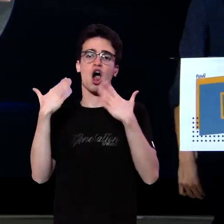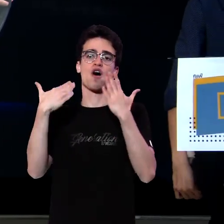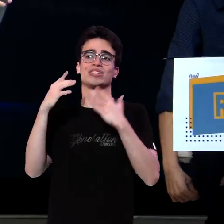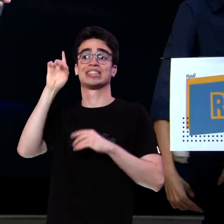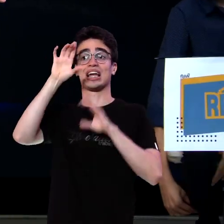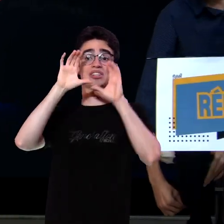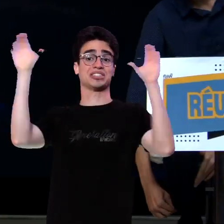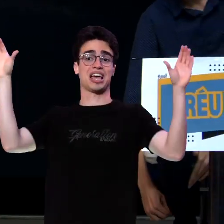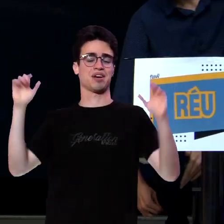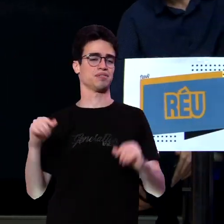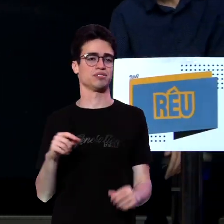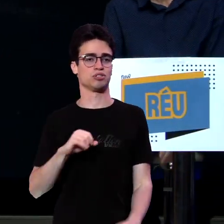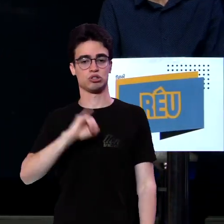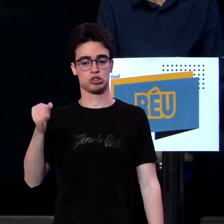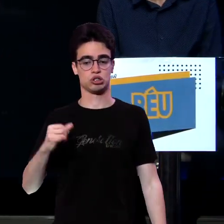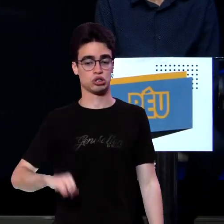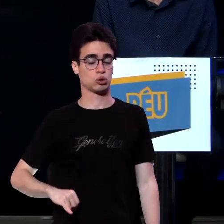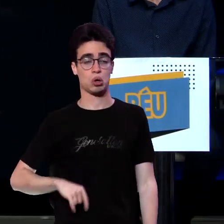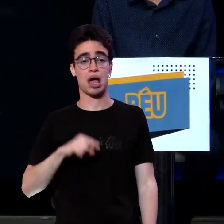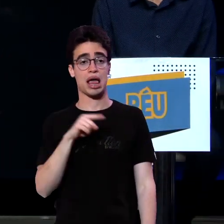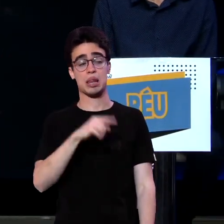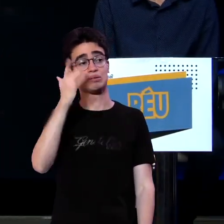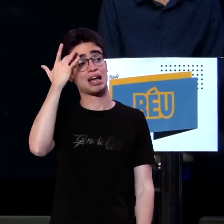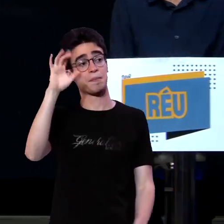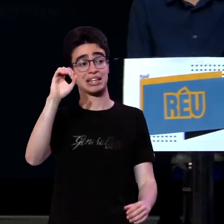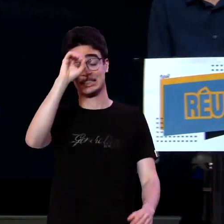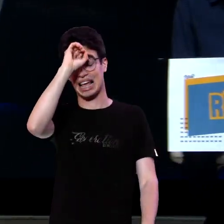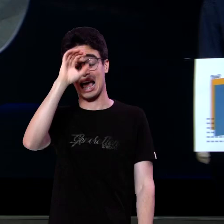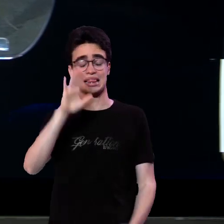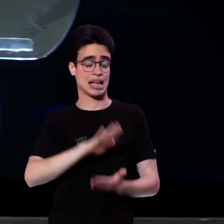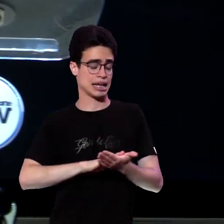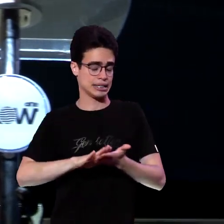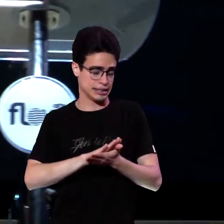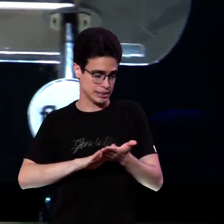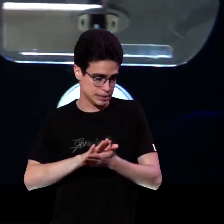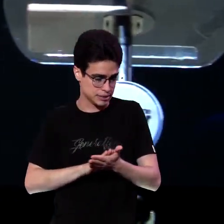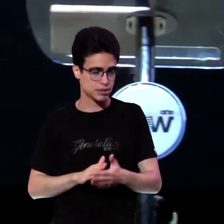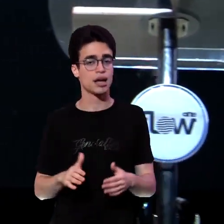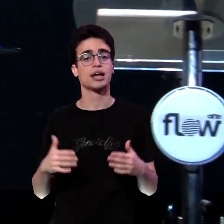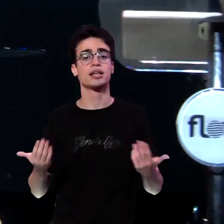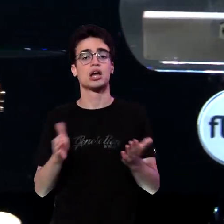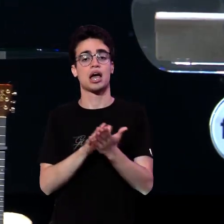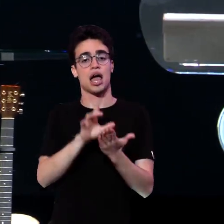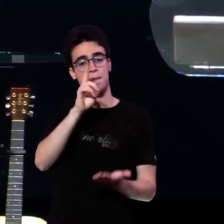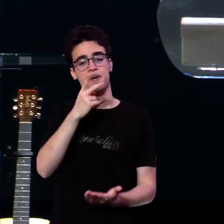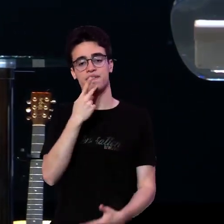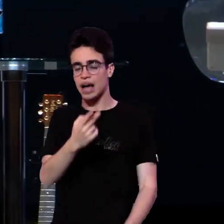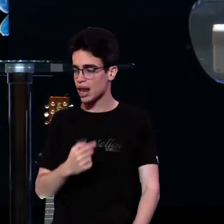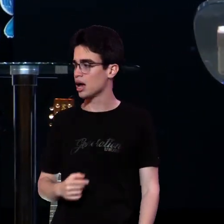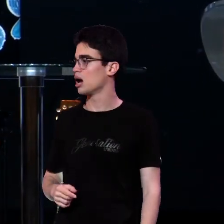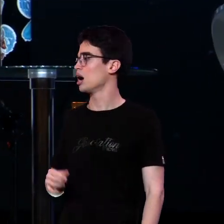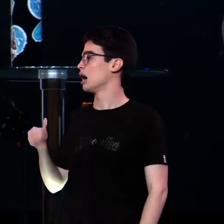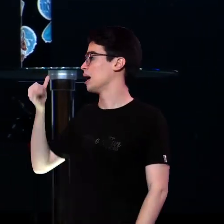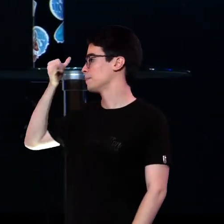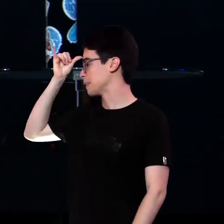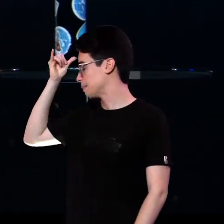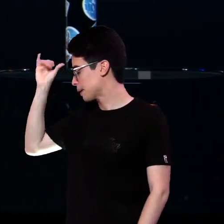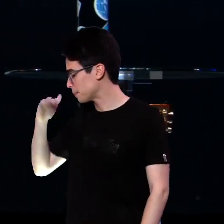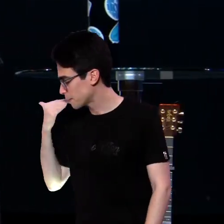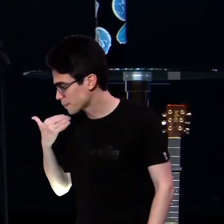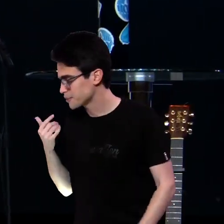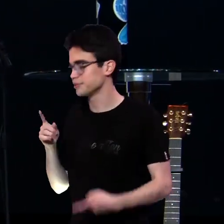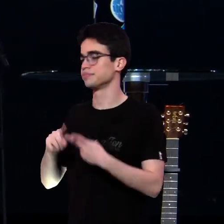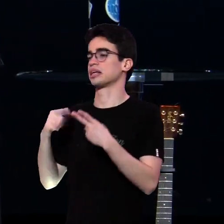estava sabendo do que estava acontecendo. E aí a Bíblia diz que o gado dele morre, os empregados